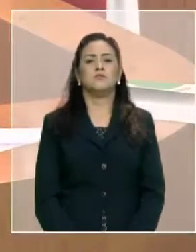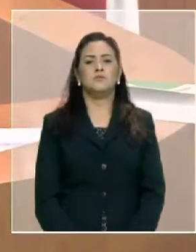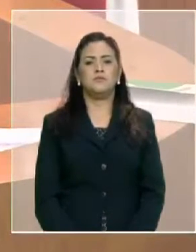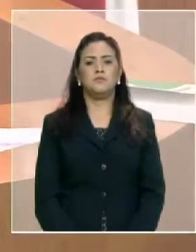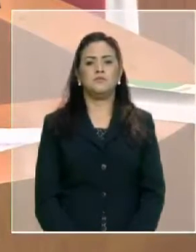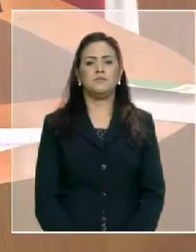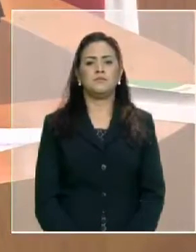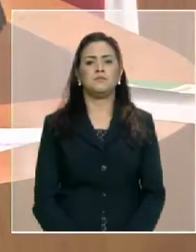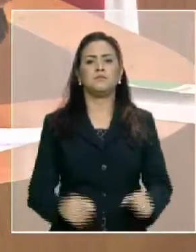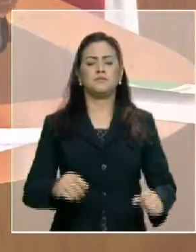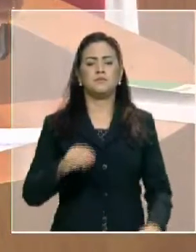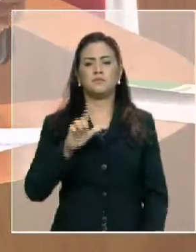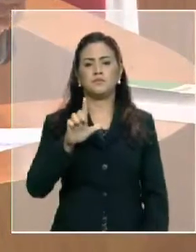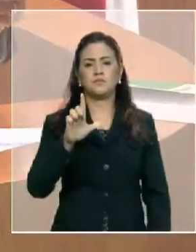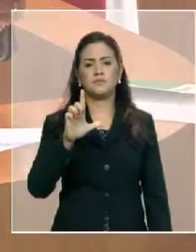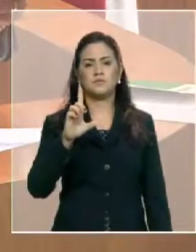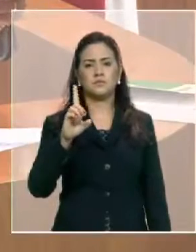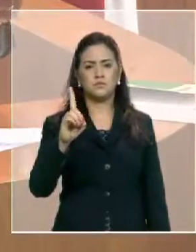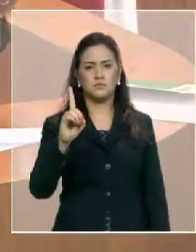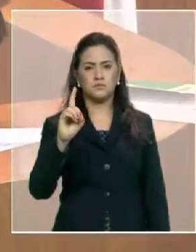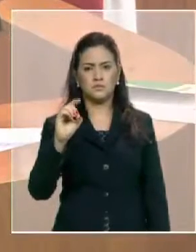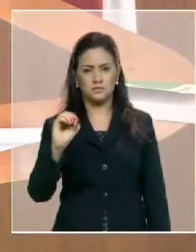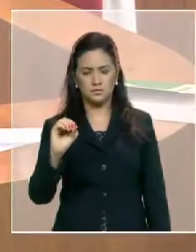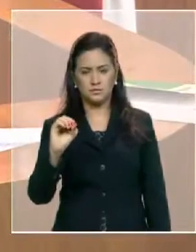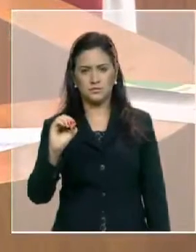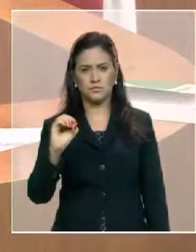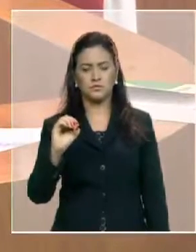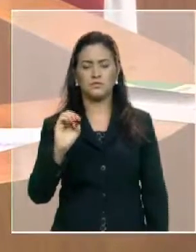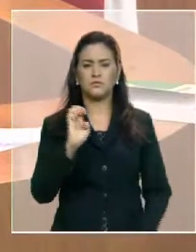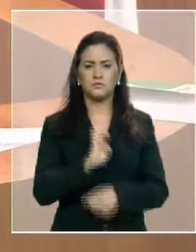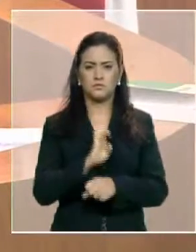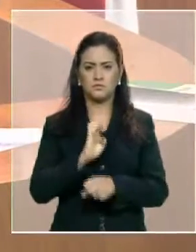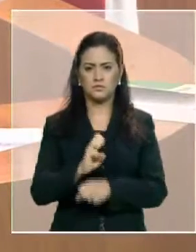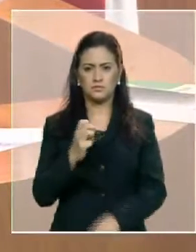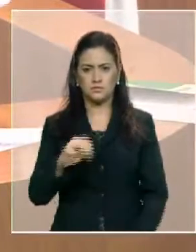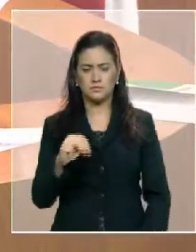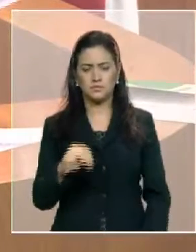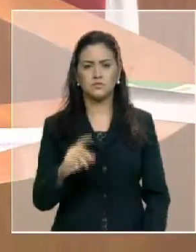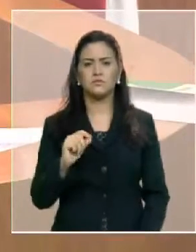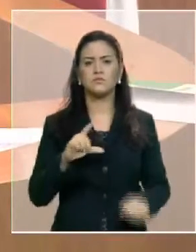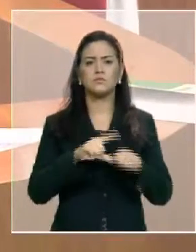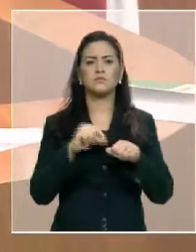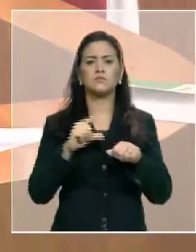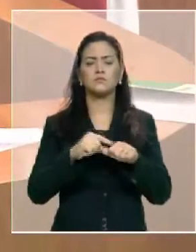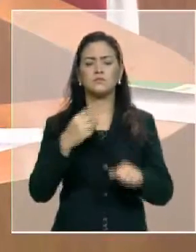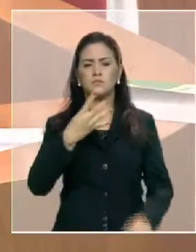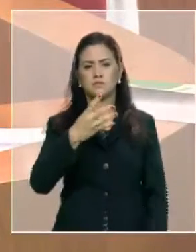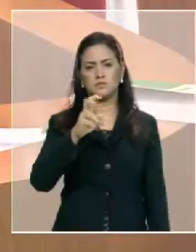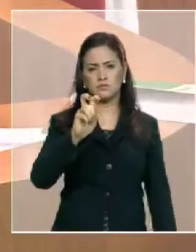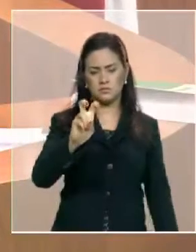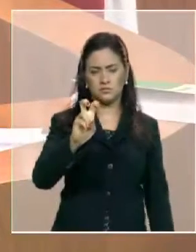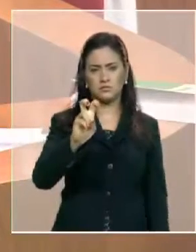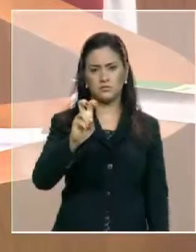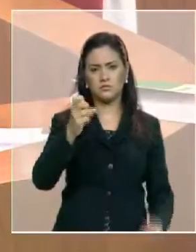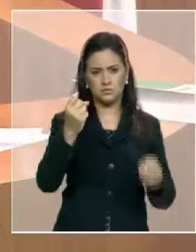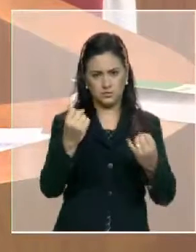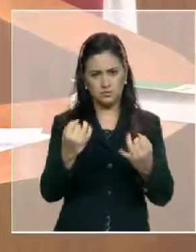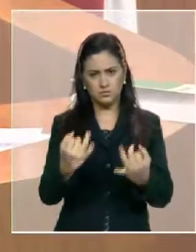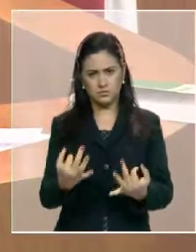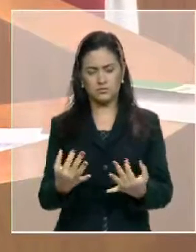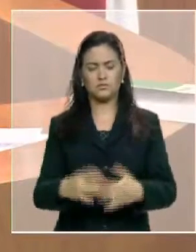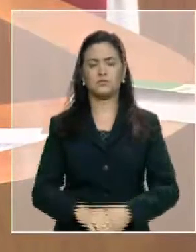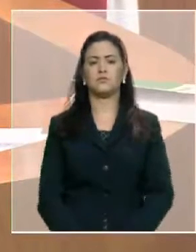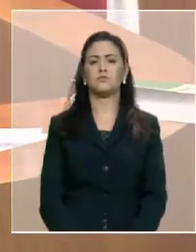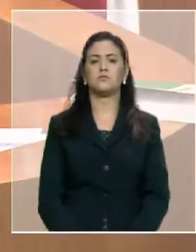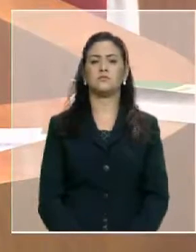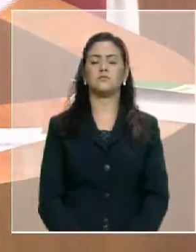da Lei de Diretrizes Orçamentárias do Estado do Maranhão, o artigo 45, deputado Rogério Cafeteira, diz o seguinte: